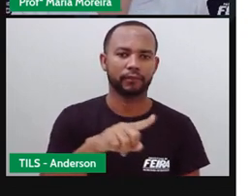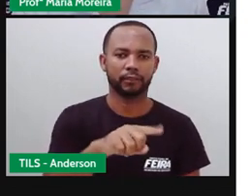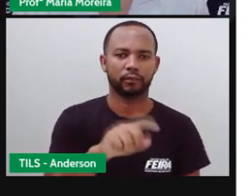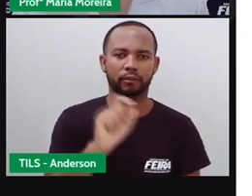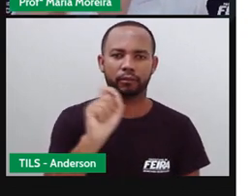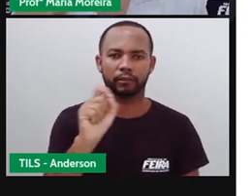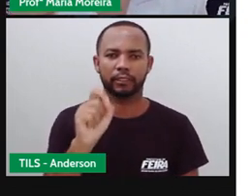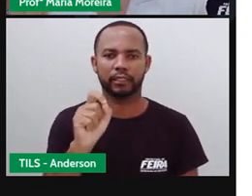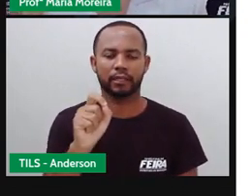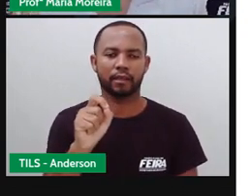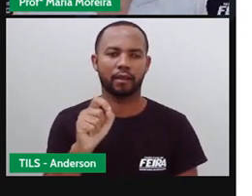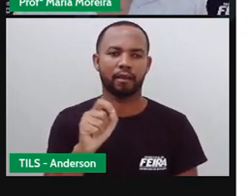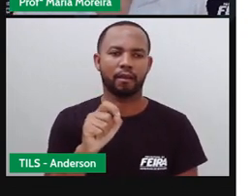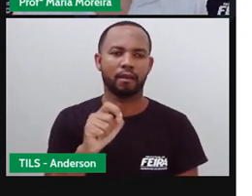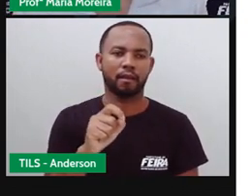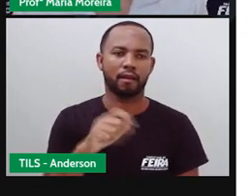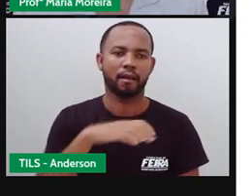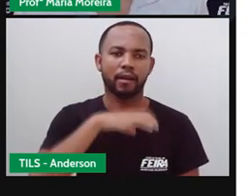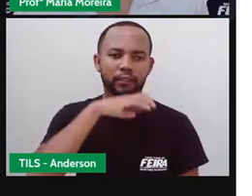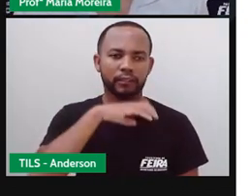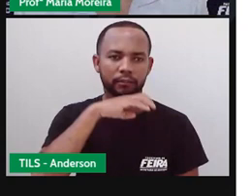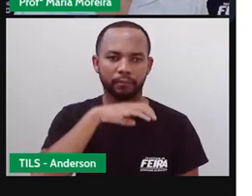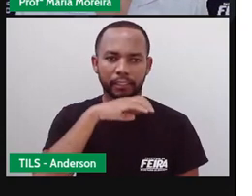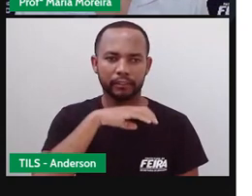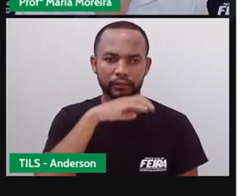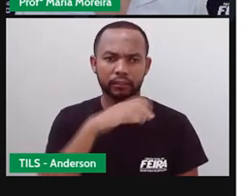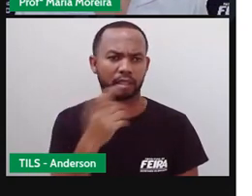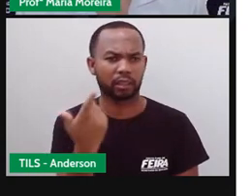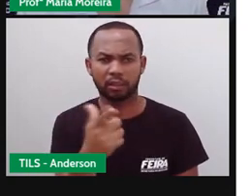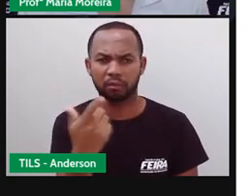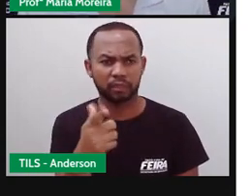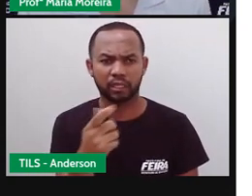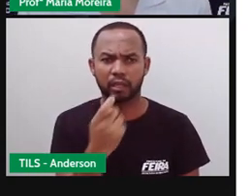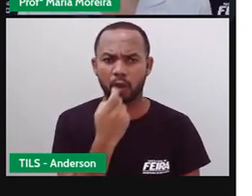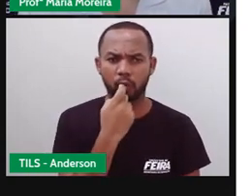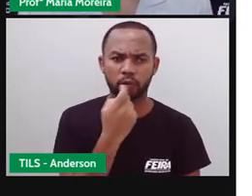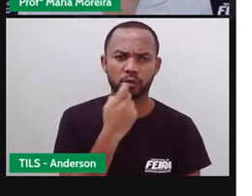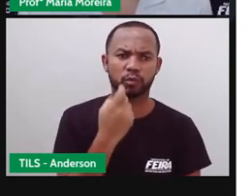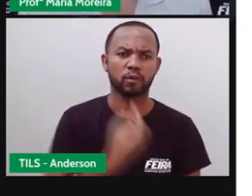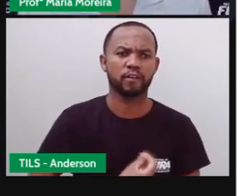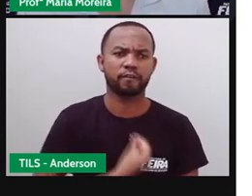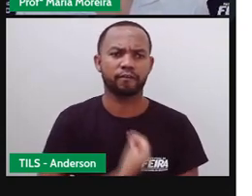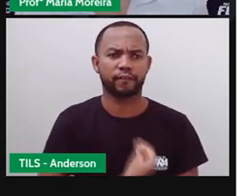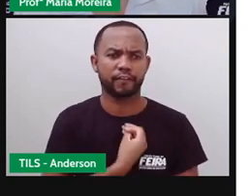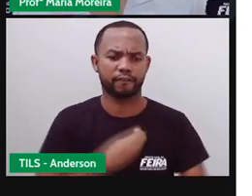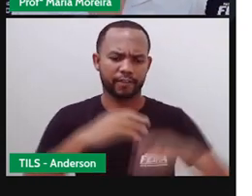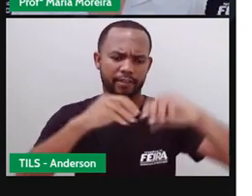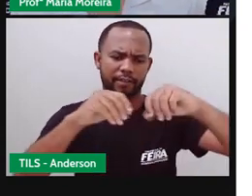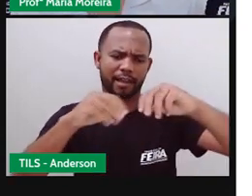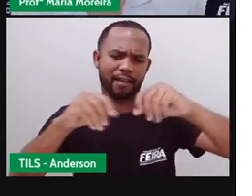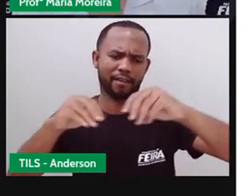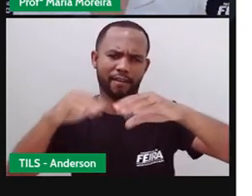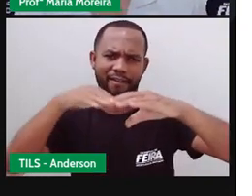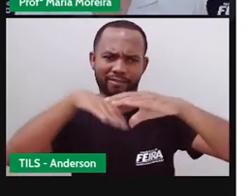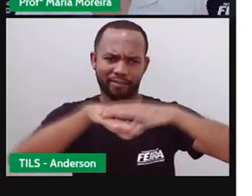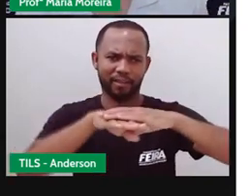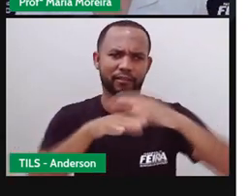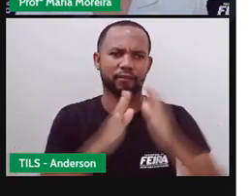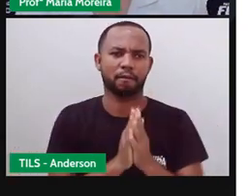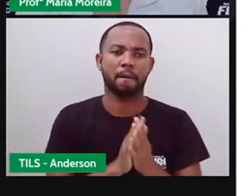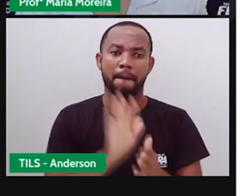são animais invertebrados né E quem vive no solo e que podem ser